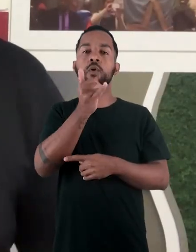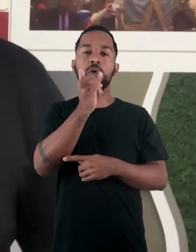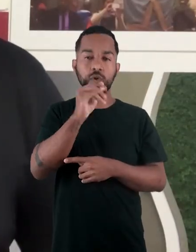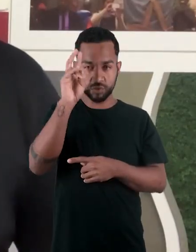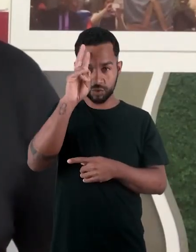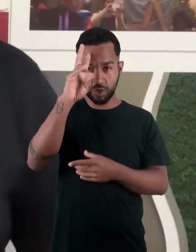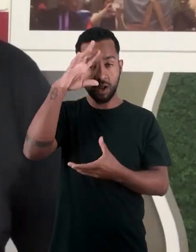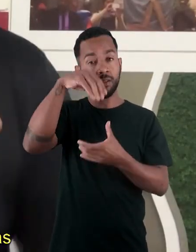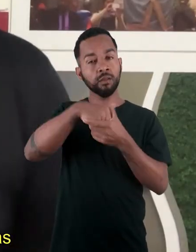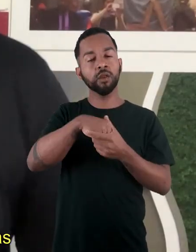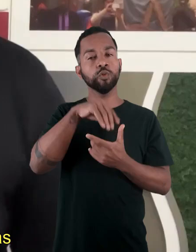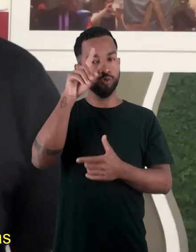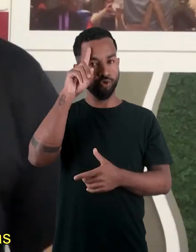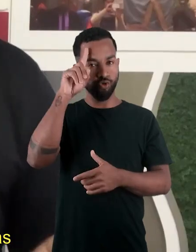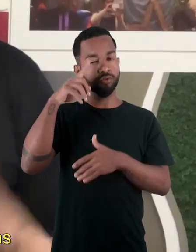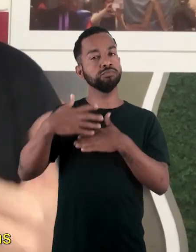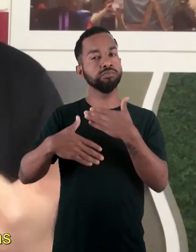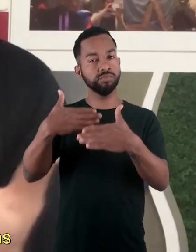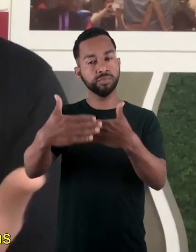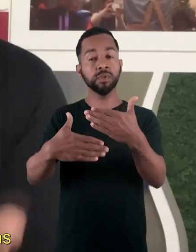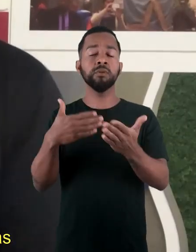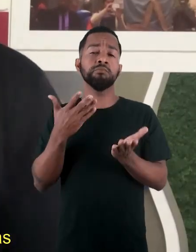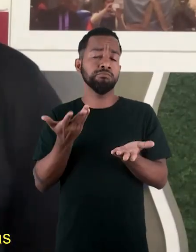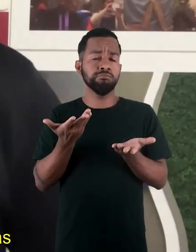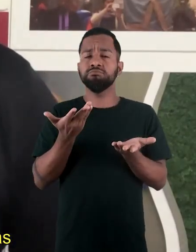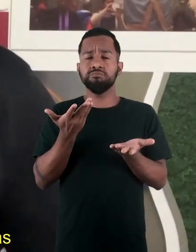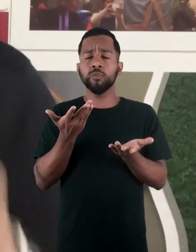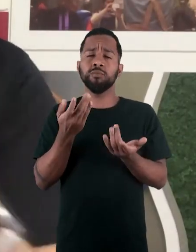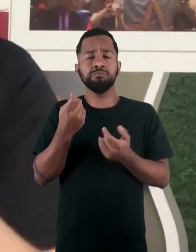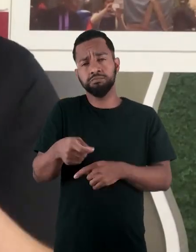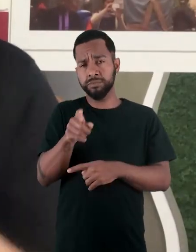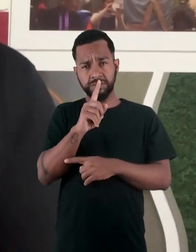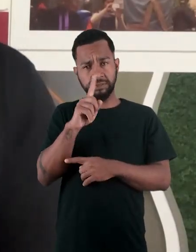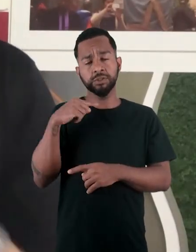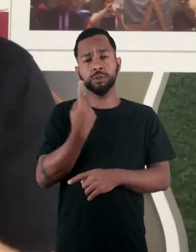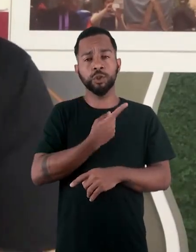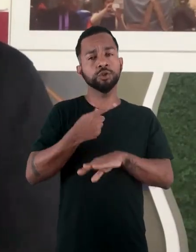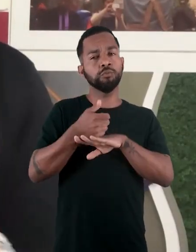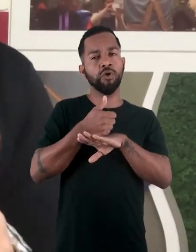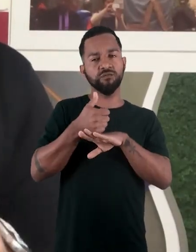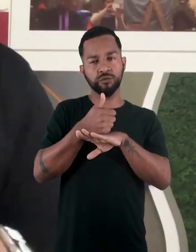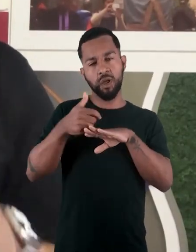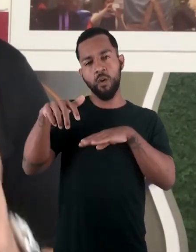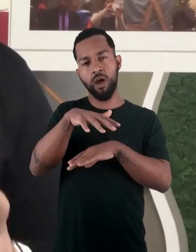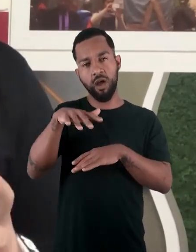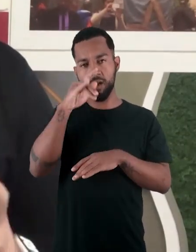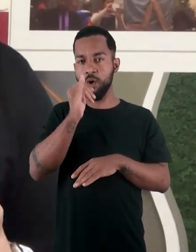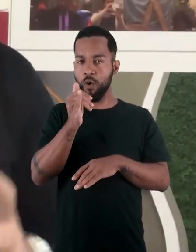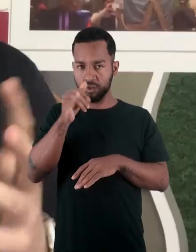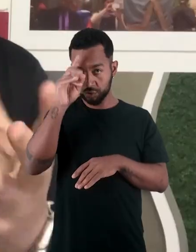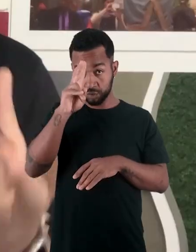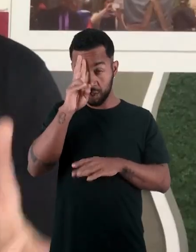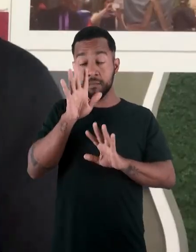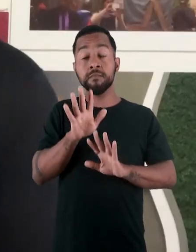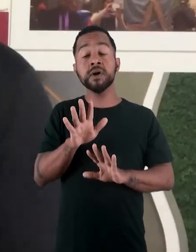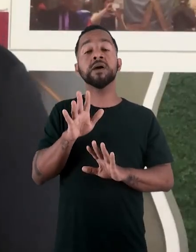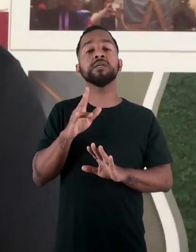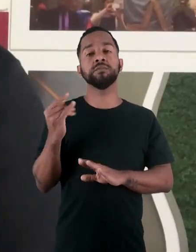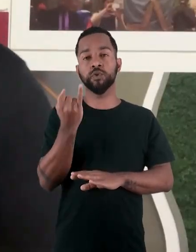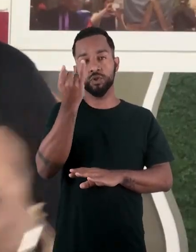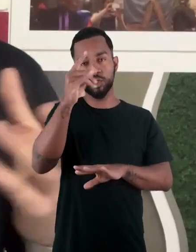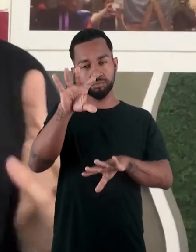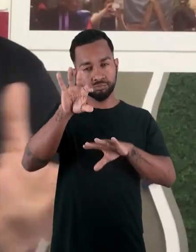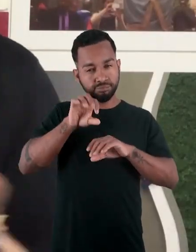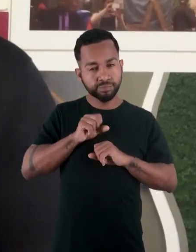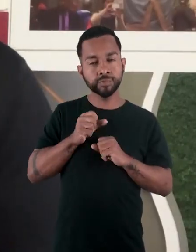dentro do nosso dia a dia. Ele está diante de um mural repleto de fotografias. Contador de história para absorver esse conteúdo. Pelo contrário, a ideia é que você absorva as